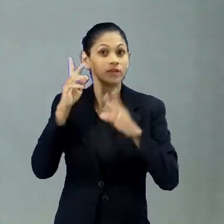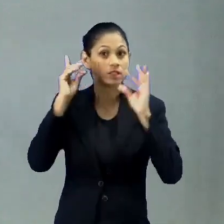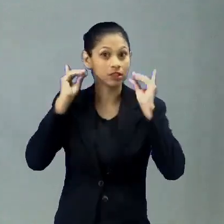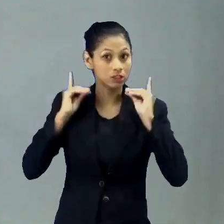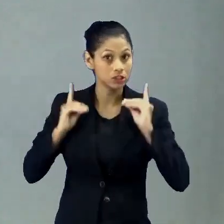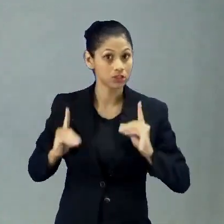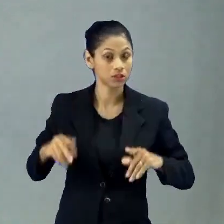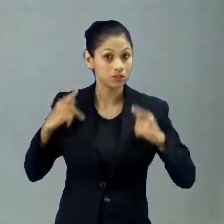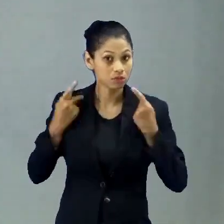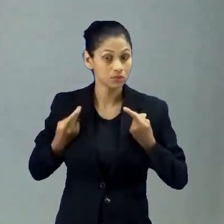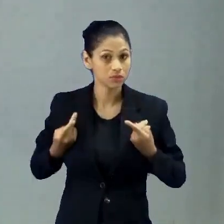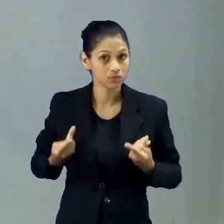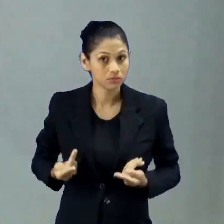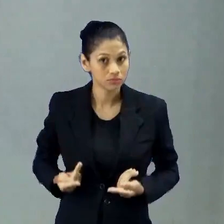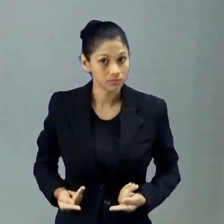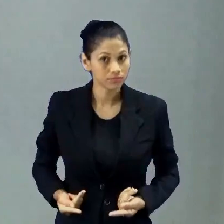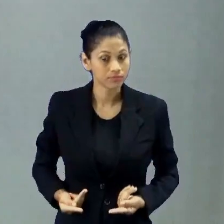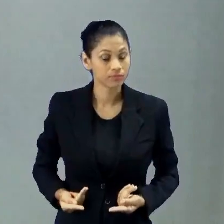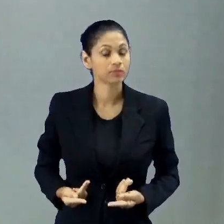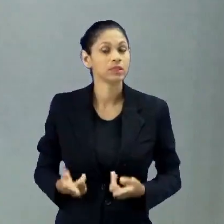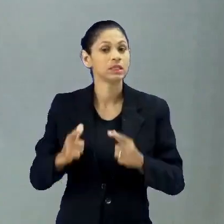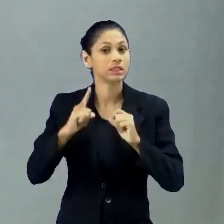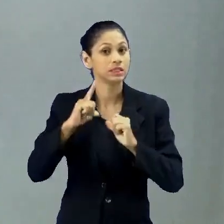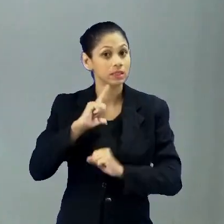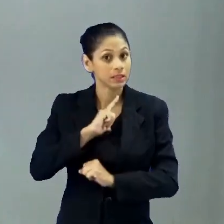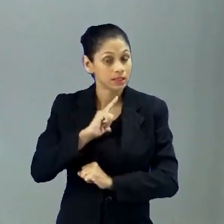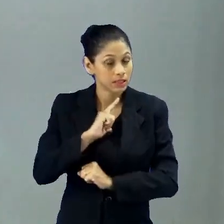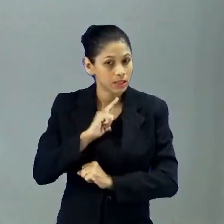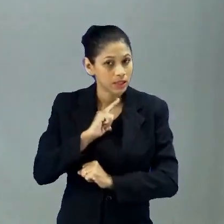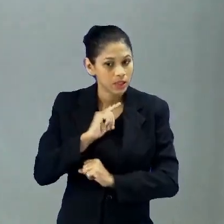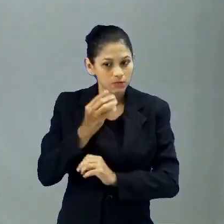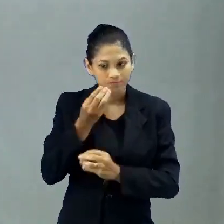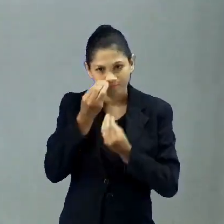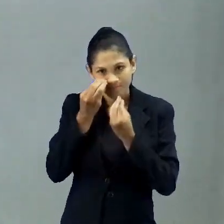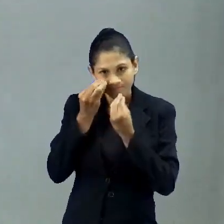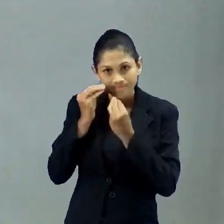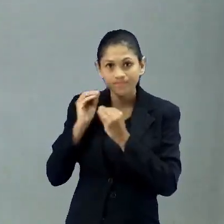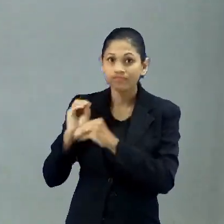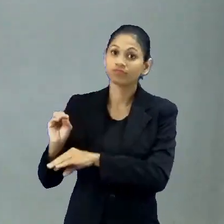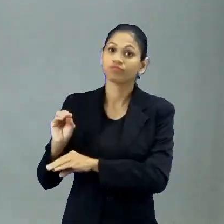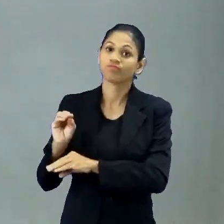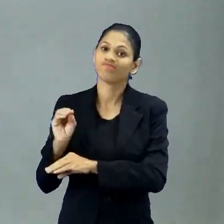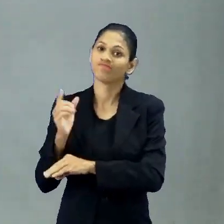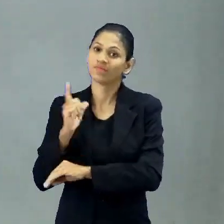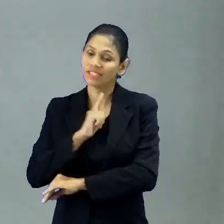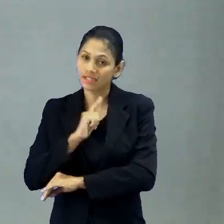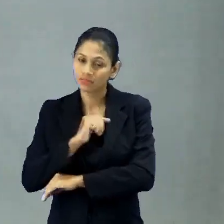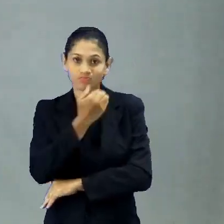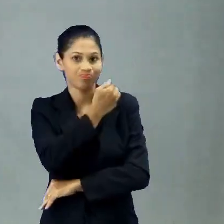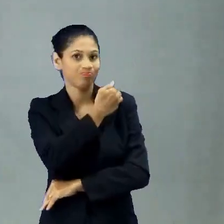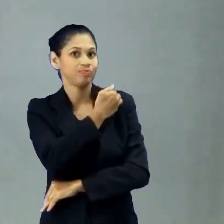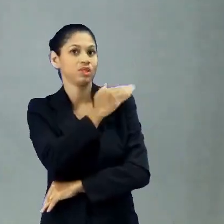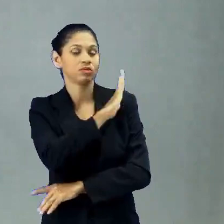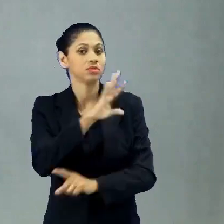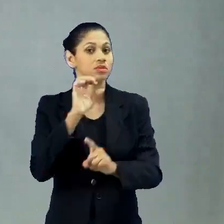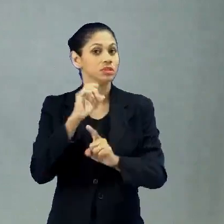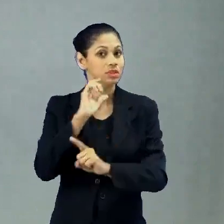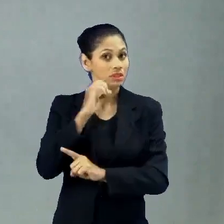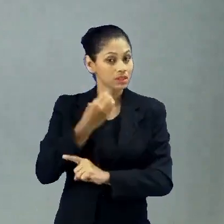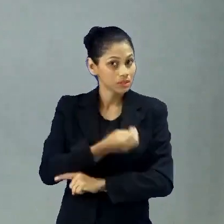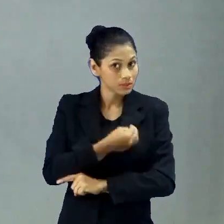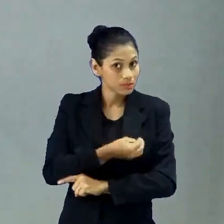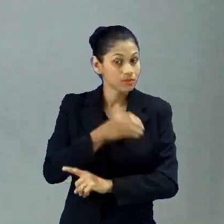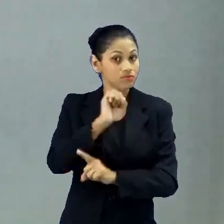humanos, há uma certa rejeição, há um certo preconceito existente na sociedade no que